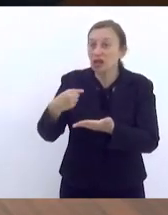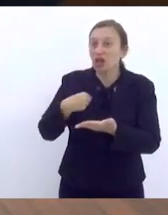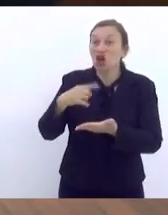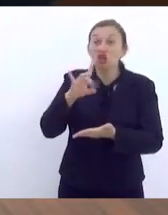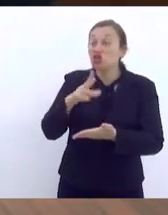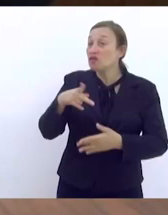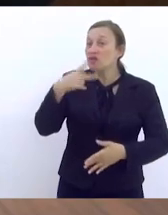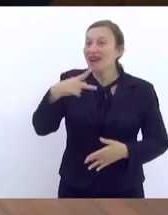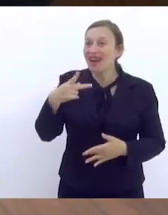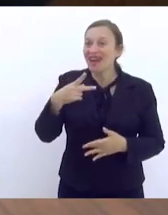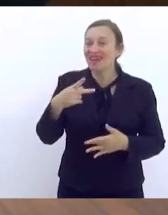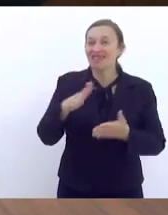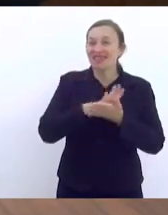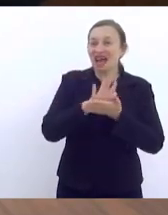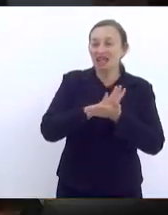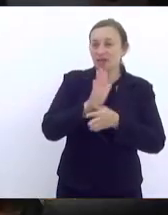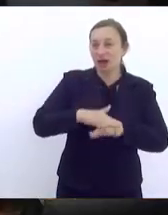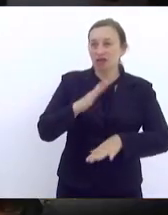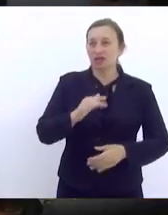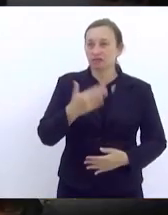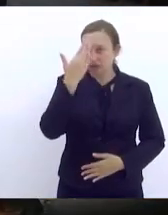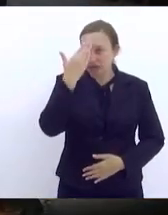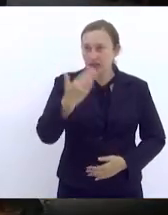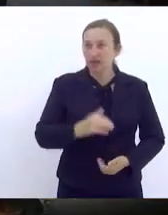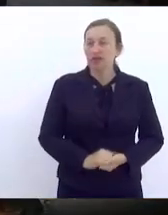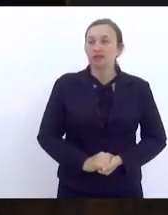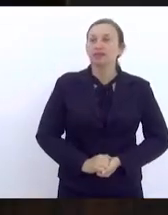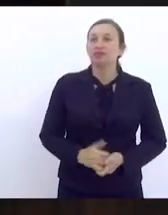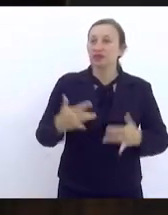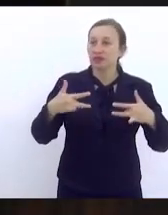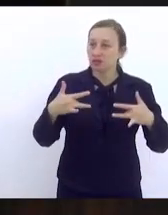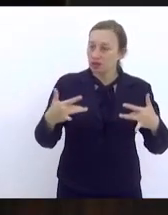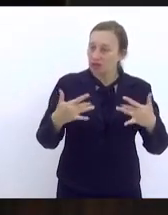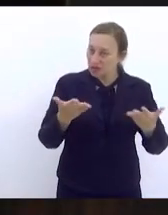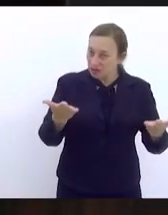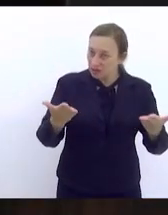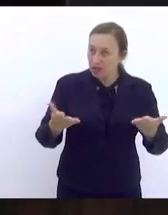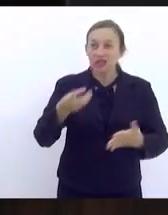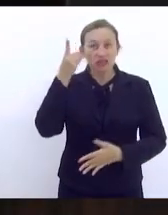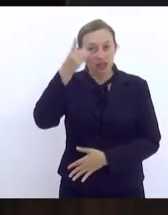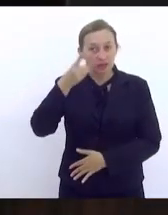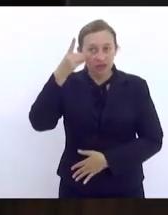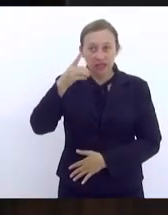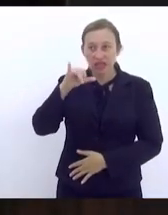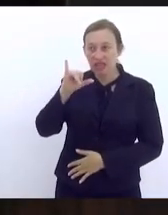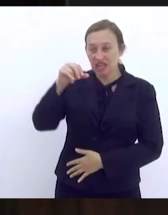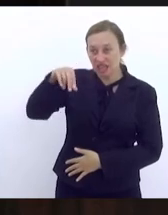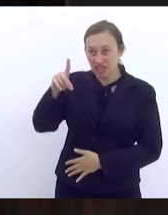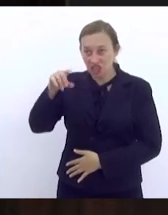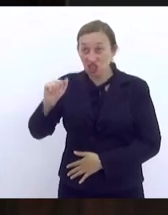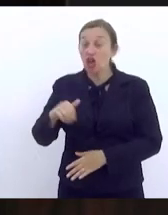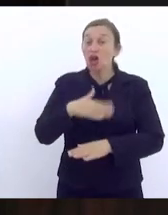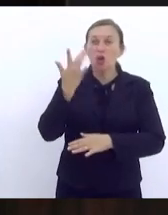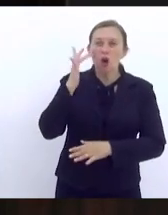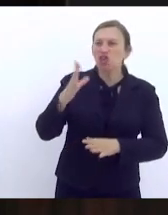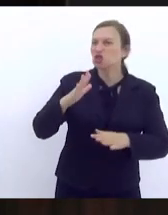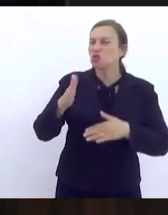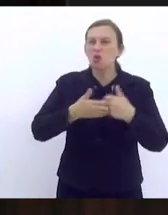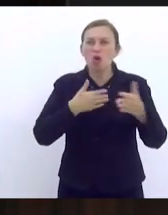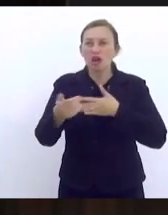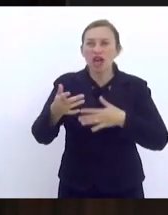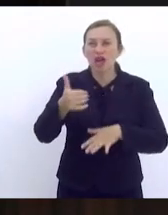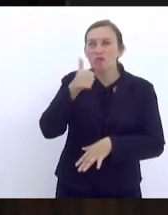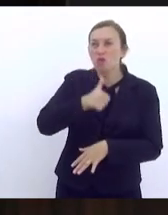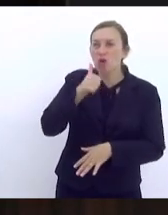me apresentei nada mais falei obrigado minha solidariedade deputada índia acho que todo e qualquer mulher